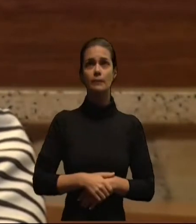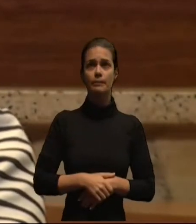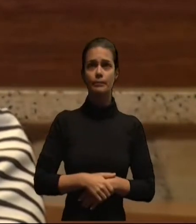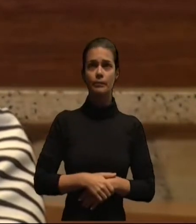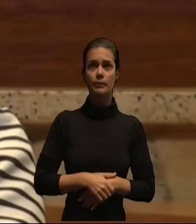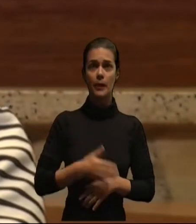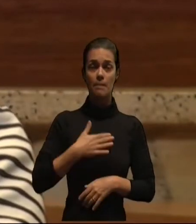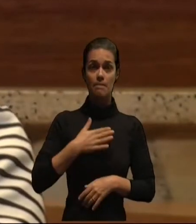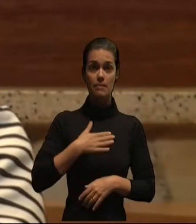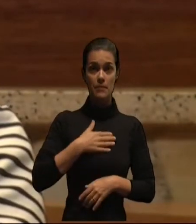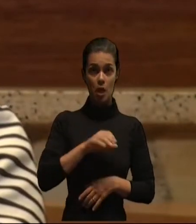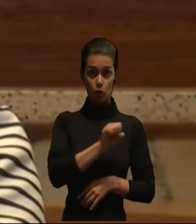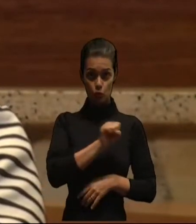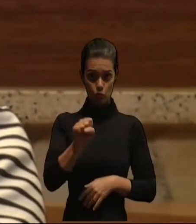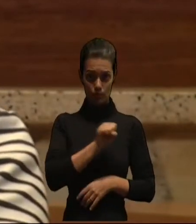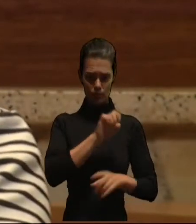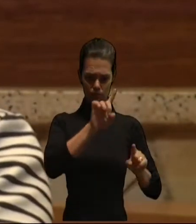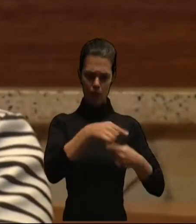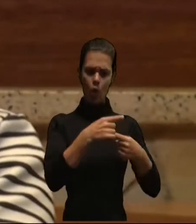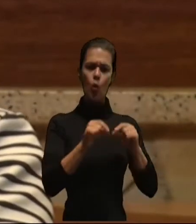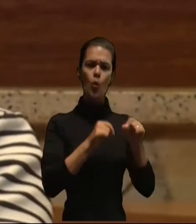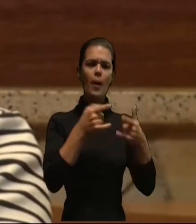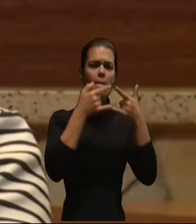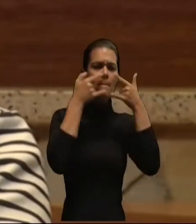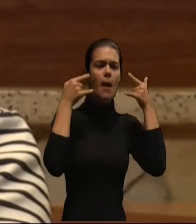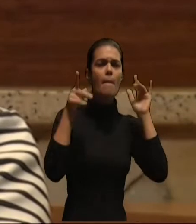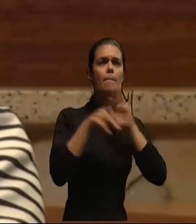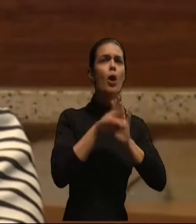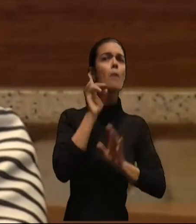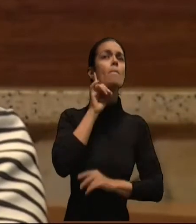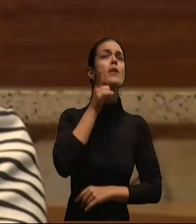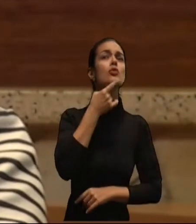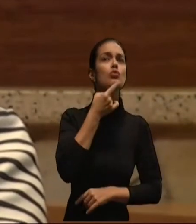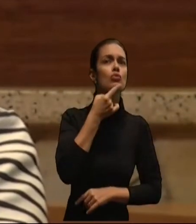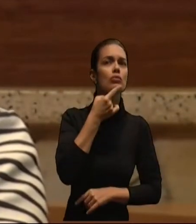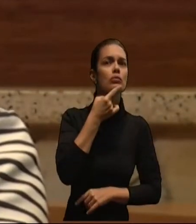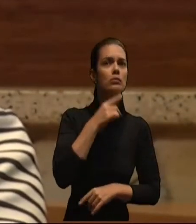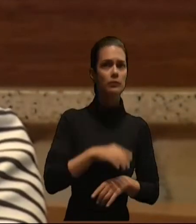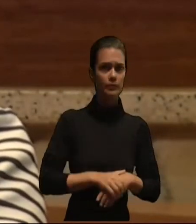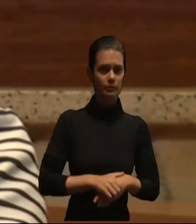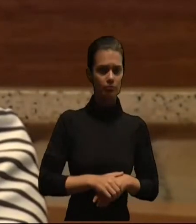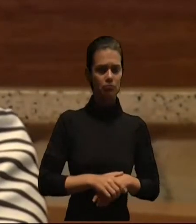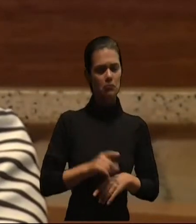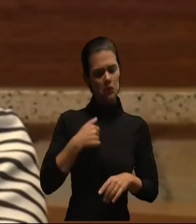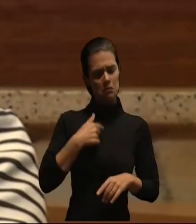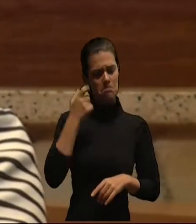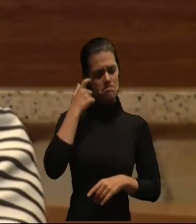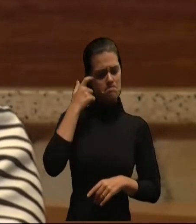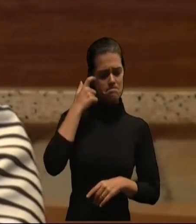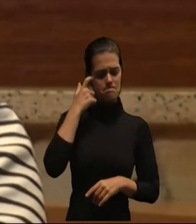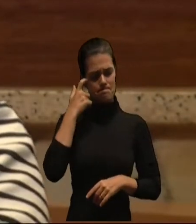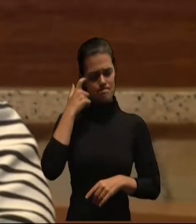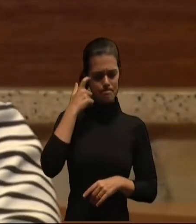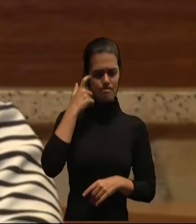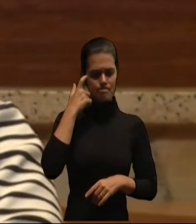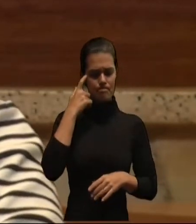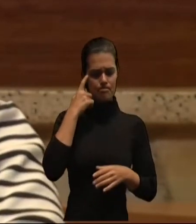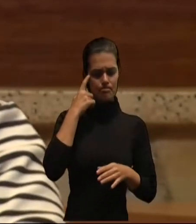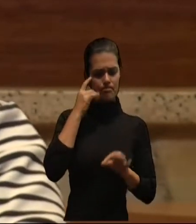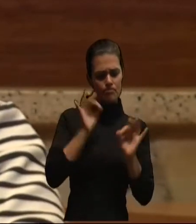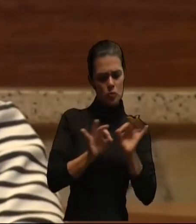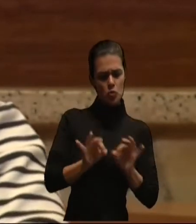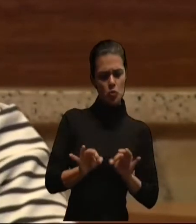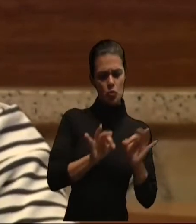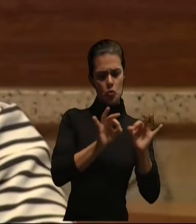surdos. E nós fizemos um protótipo, encaminhamos para as irmãs do ministério, e